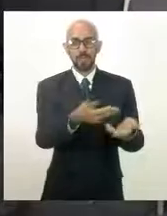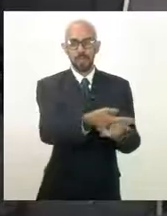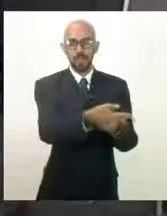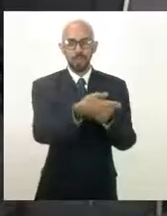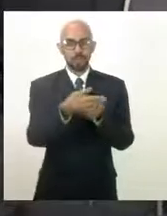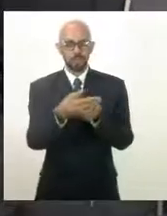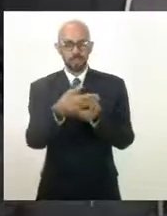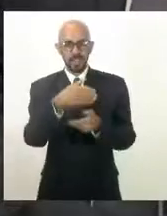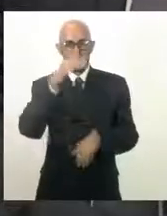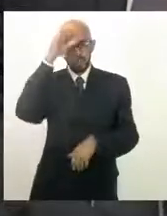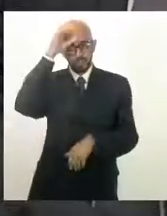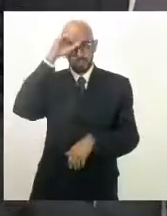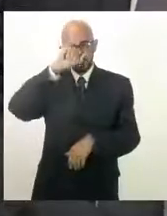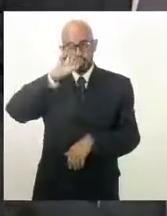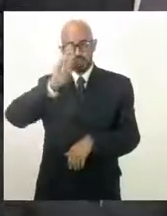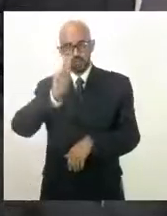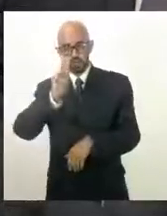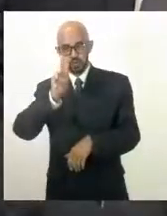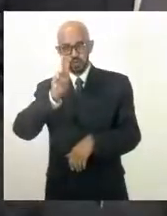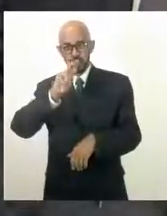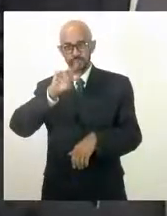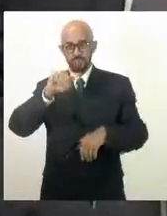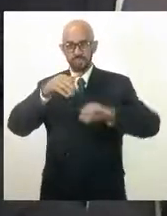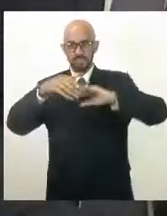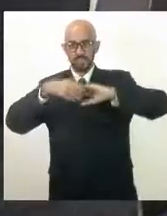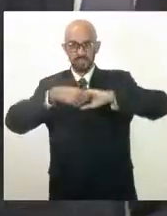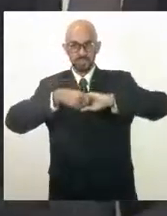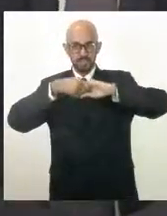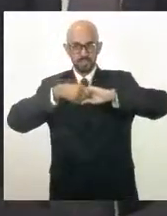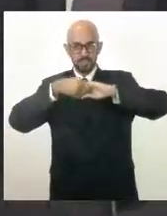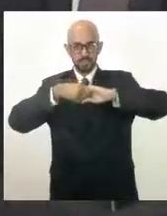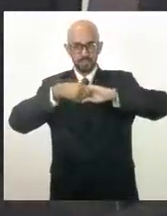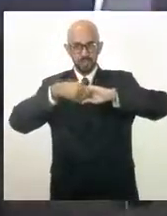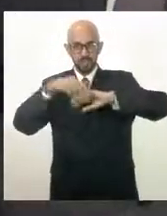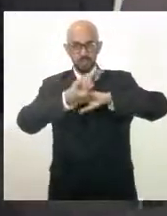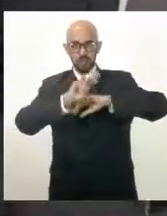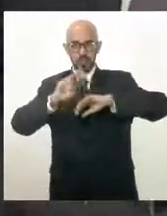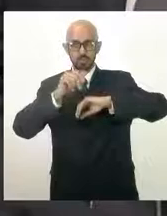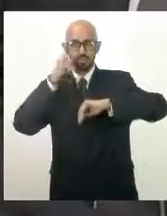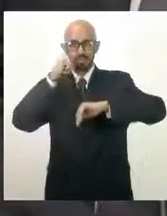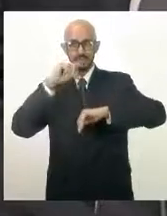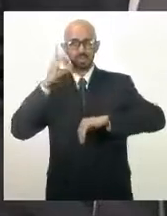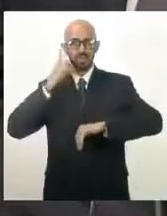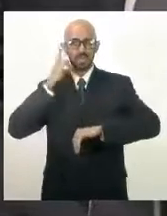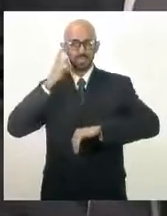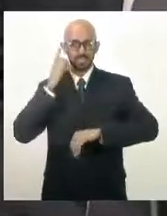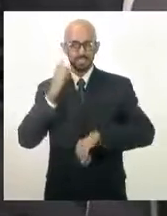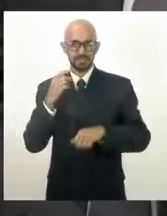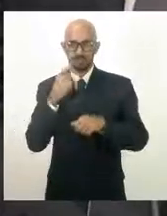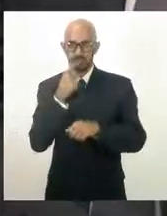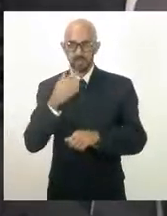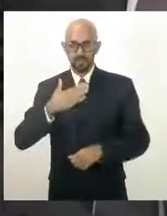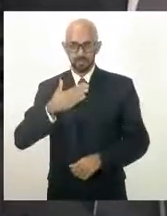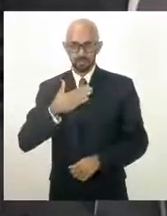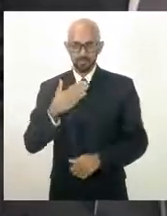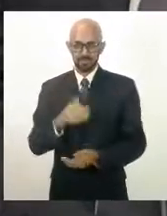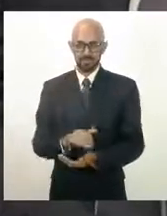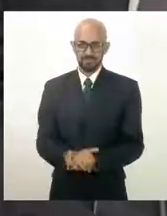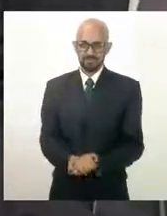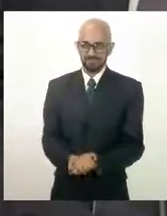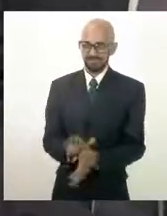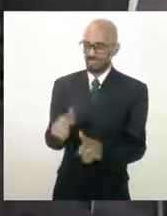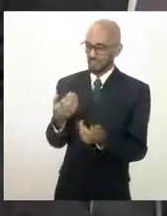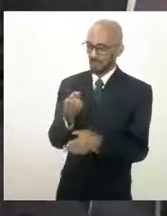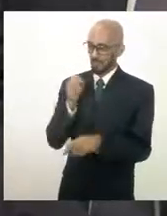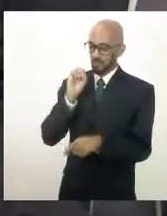fazer aqui, a tia Ju vai fazer uma saudação aqui em nome das deputadas aqui, bem próximo aqui da mesa diretora. Bom,